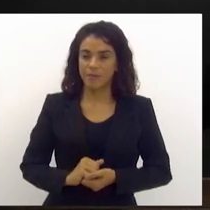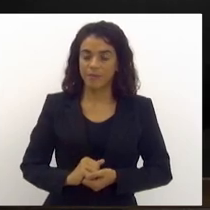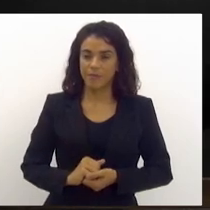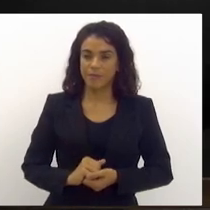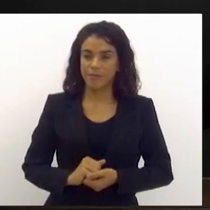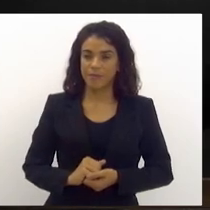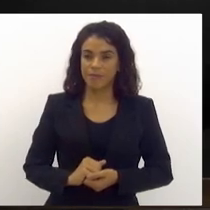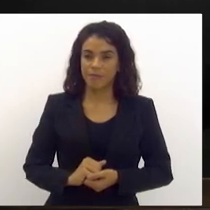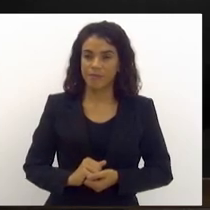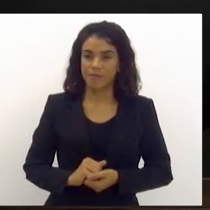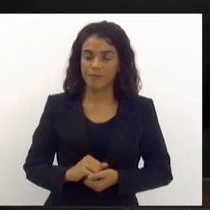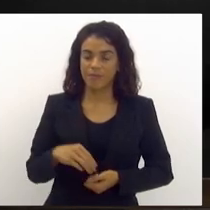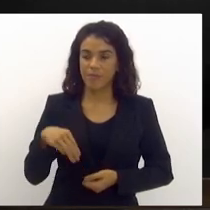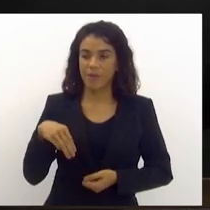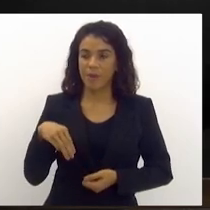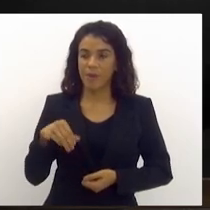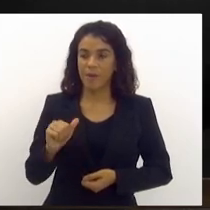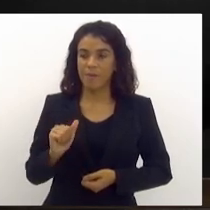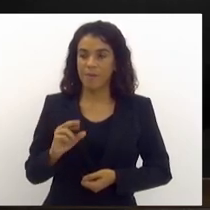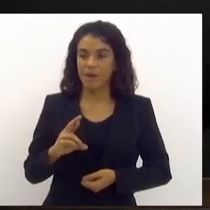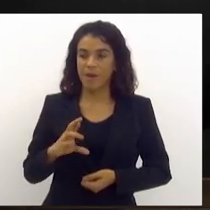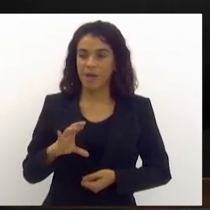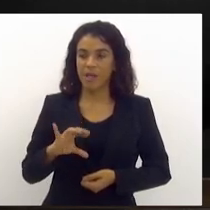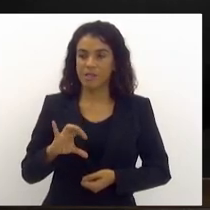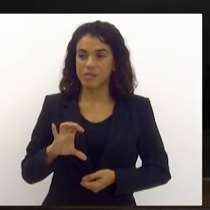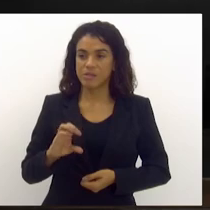deputado Márcio Gualberto,